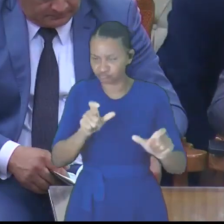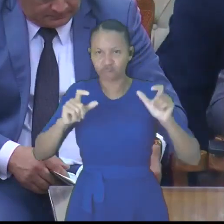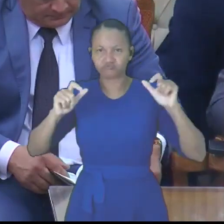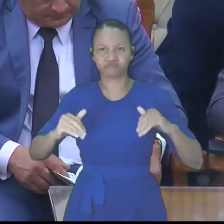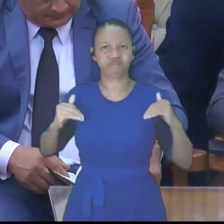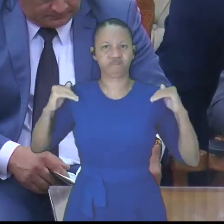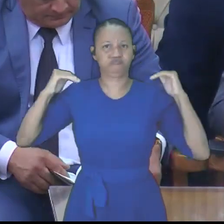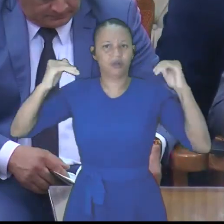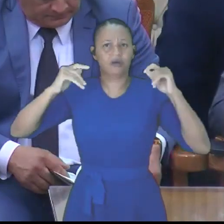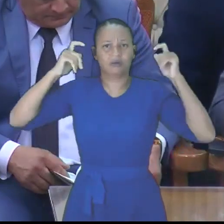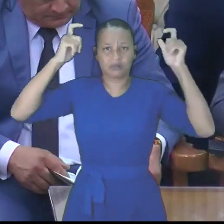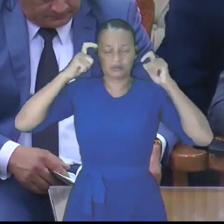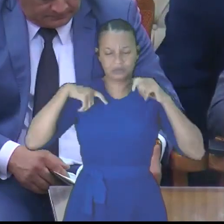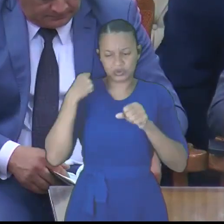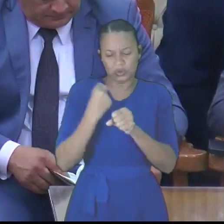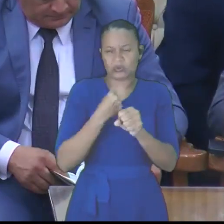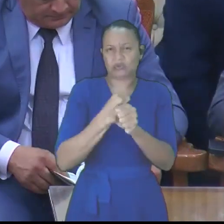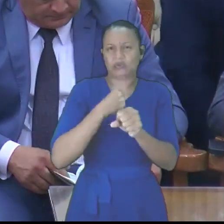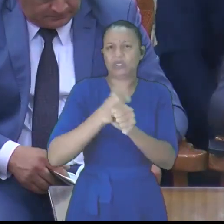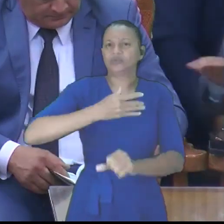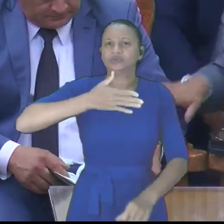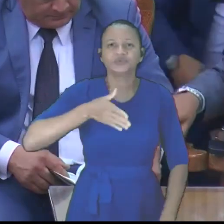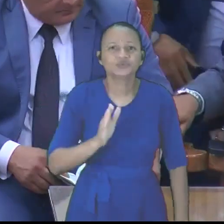reis. Eles estão construindo já.